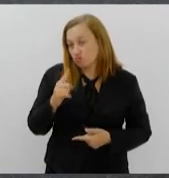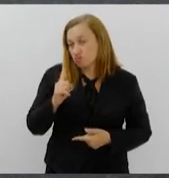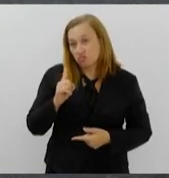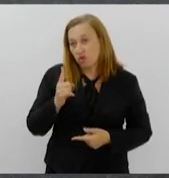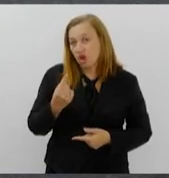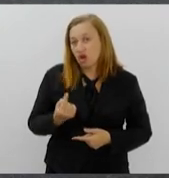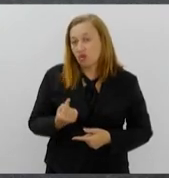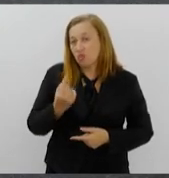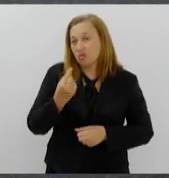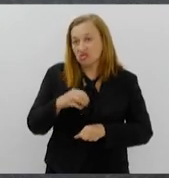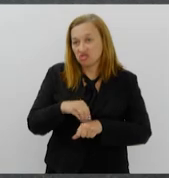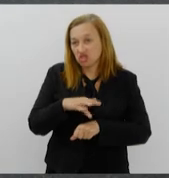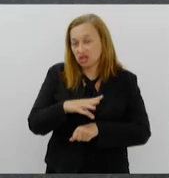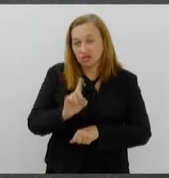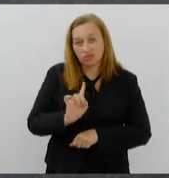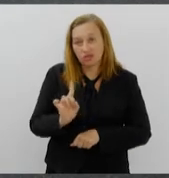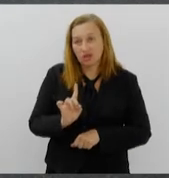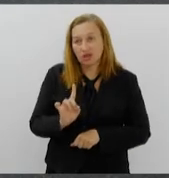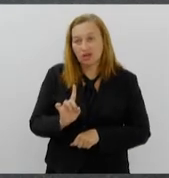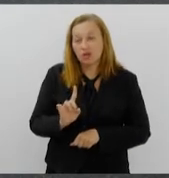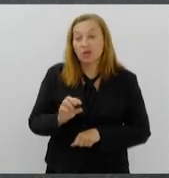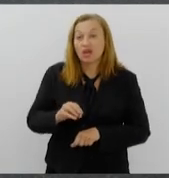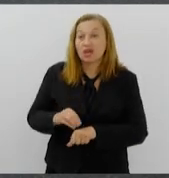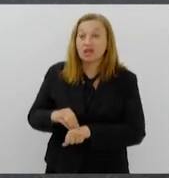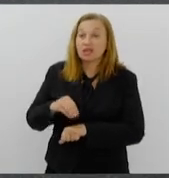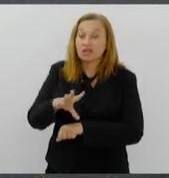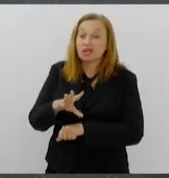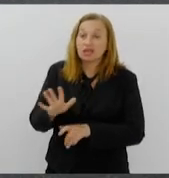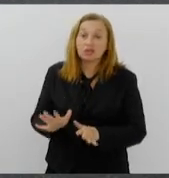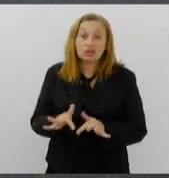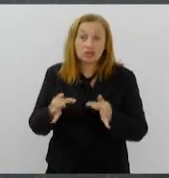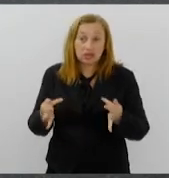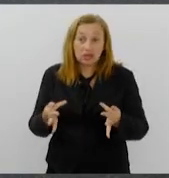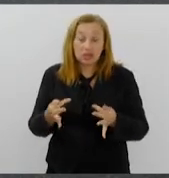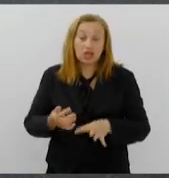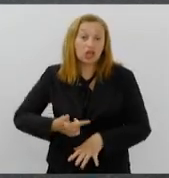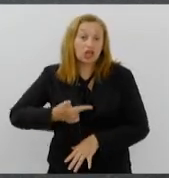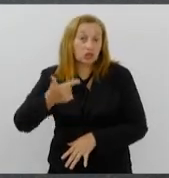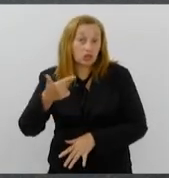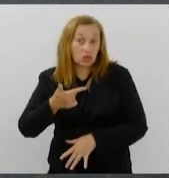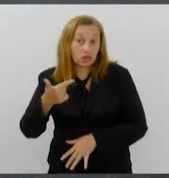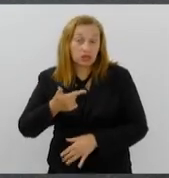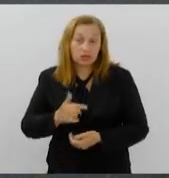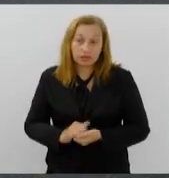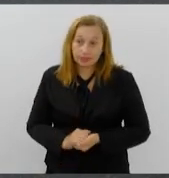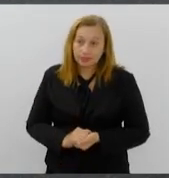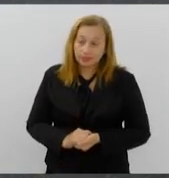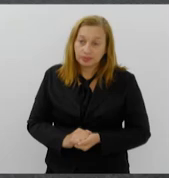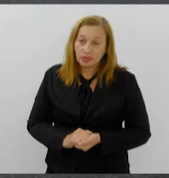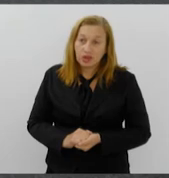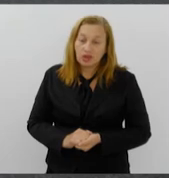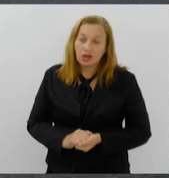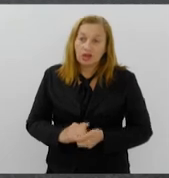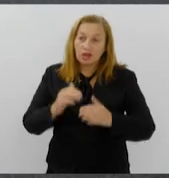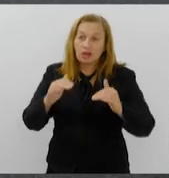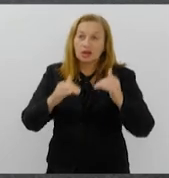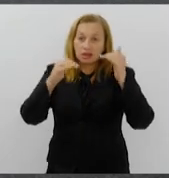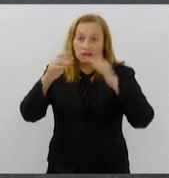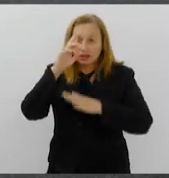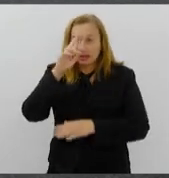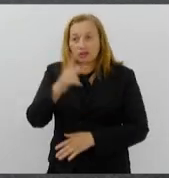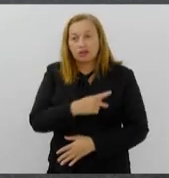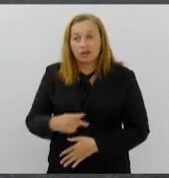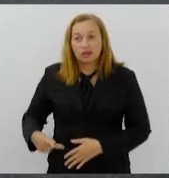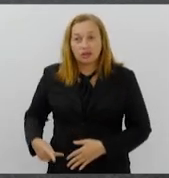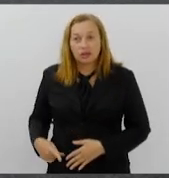indicação legislativa, é uma indicação simples. E de dois, Vossa Excelência